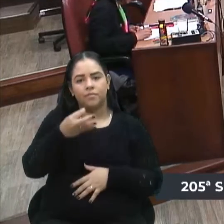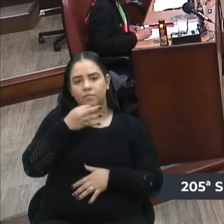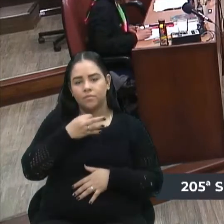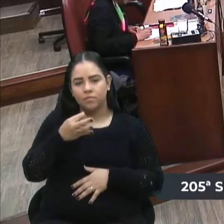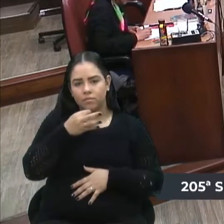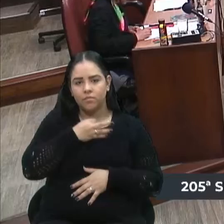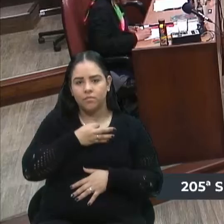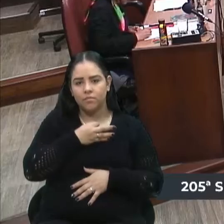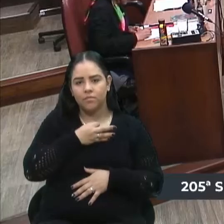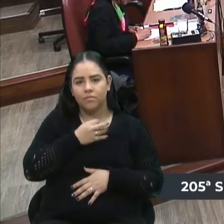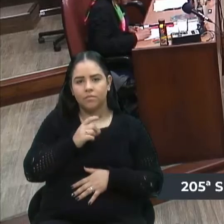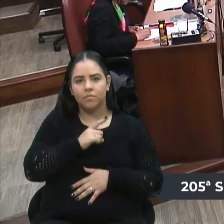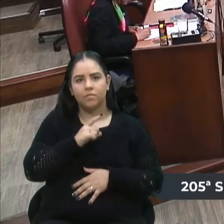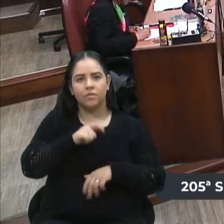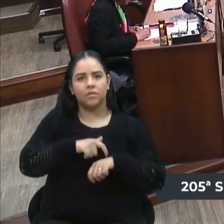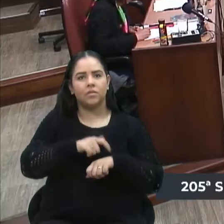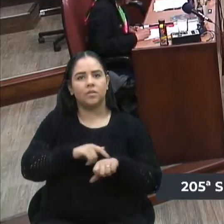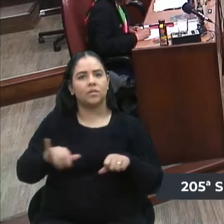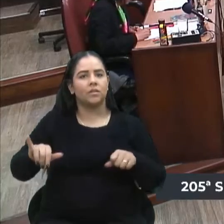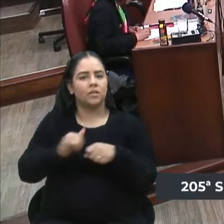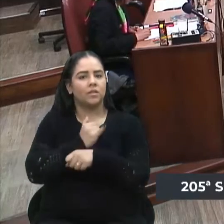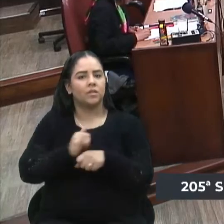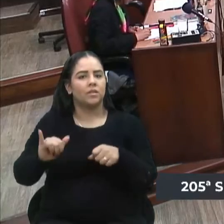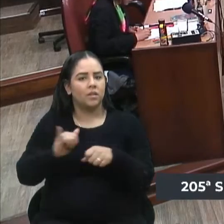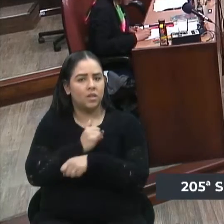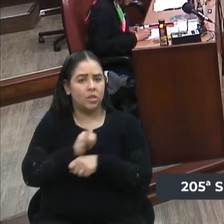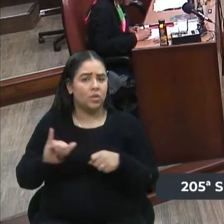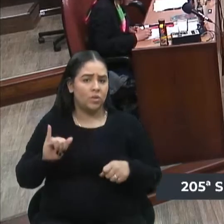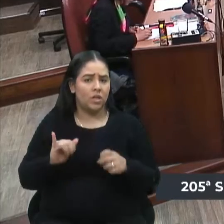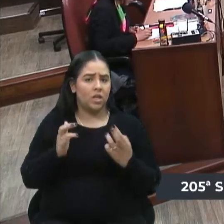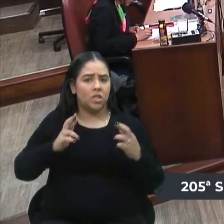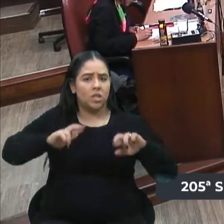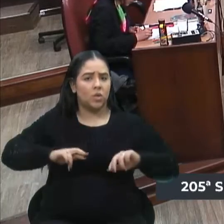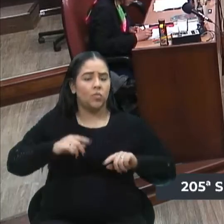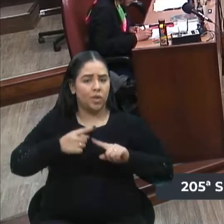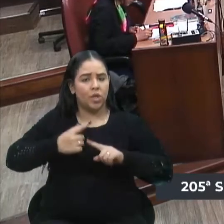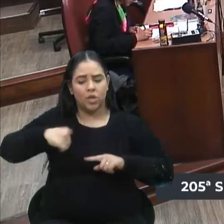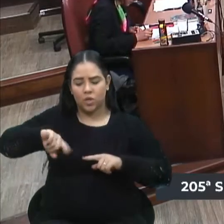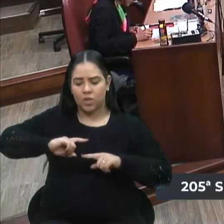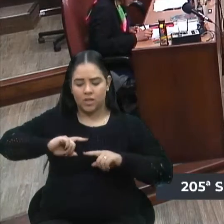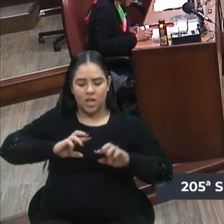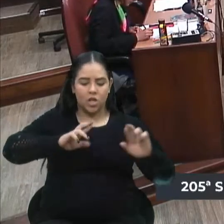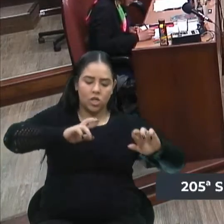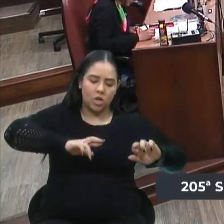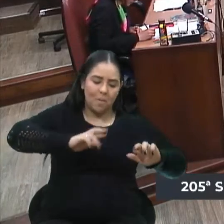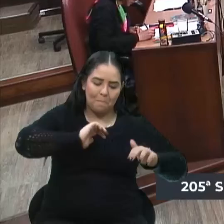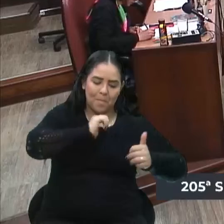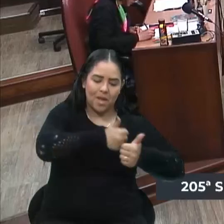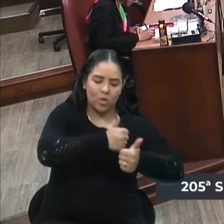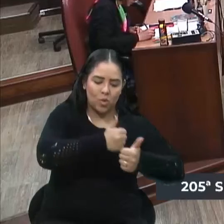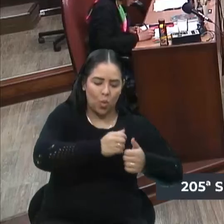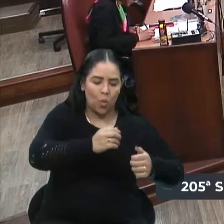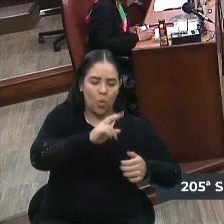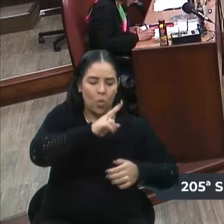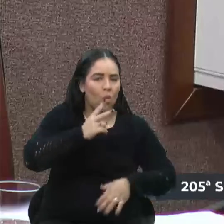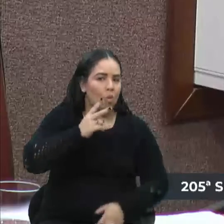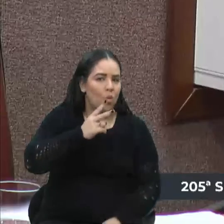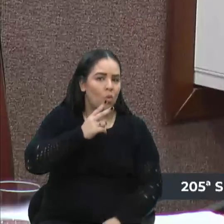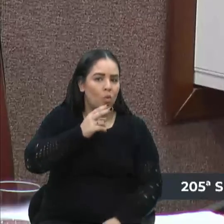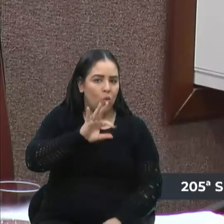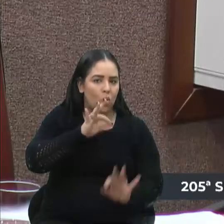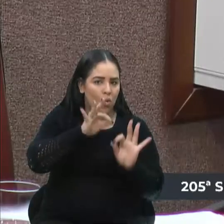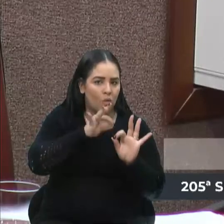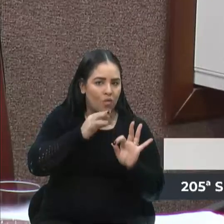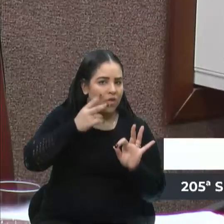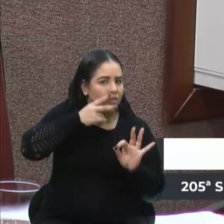posicionamento estratégico regionalmente, né? Nós estamos entre a região da uva e do vinho entre a região das Hortênsias